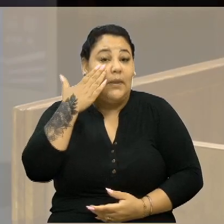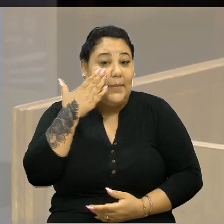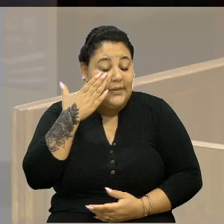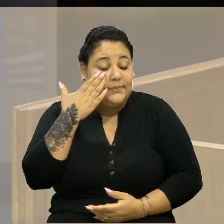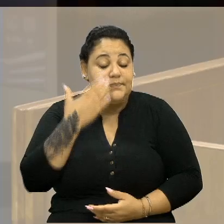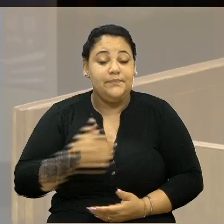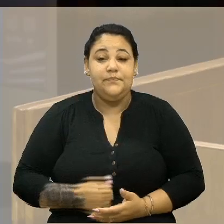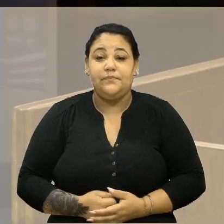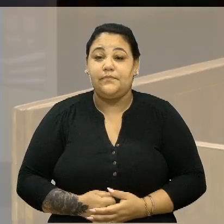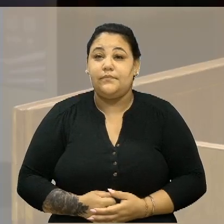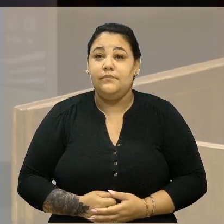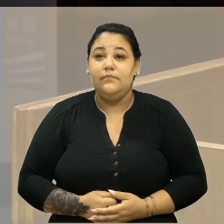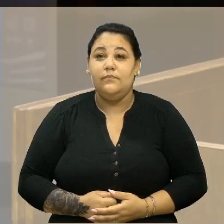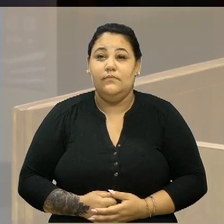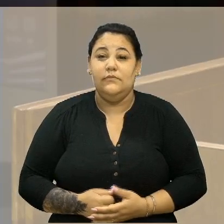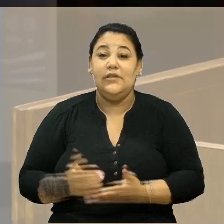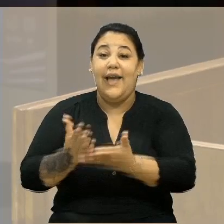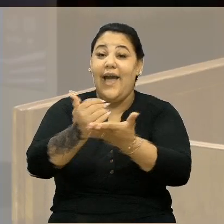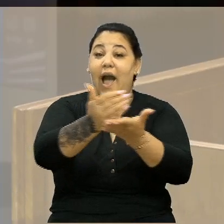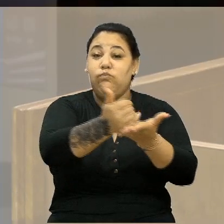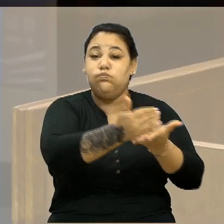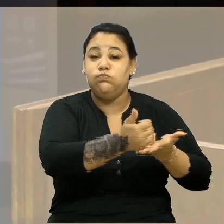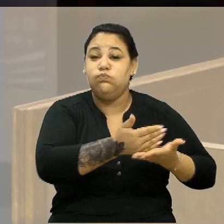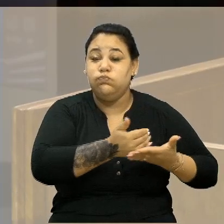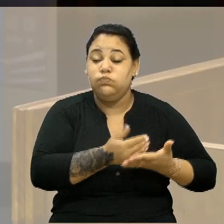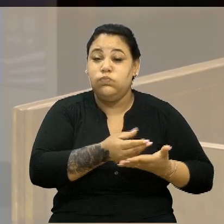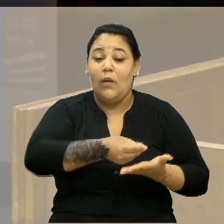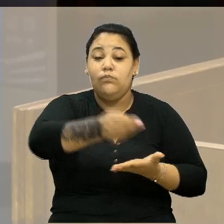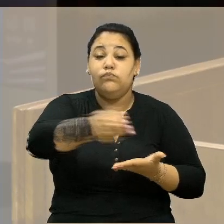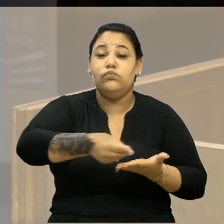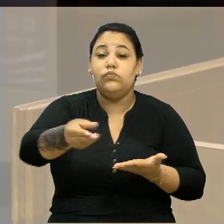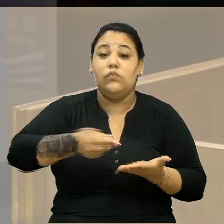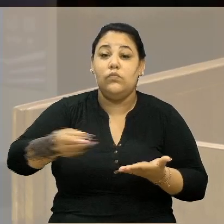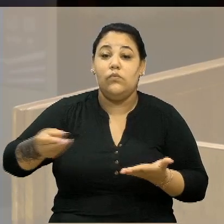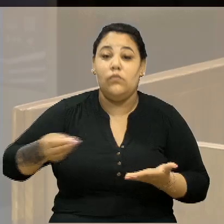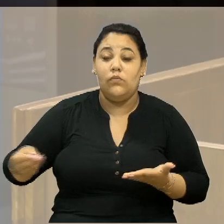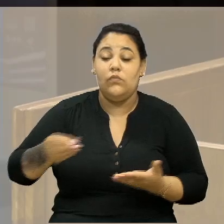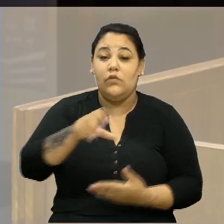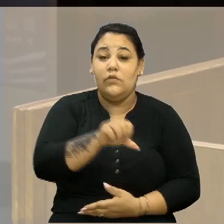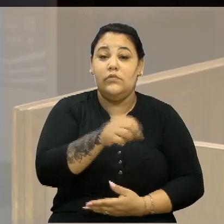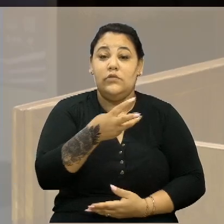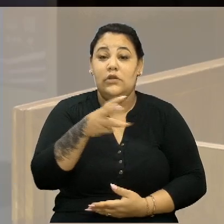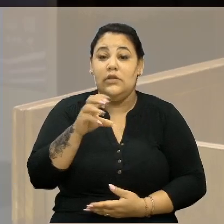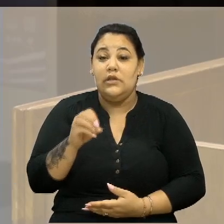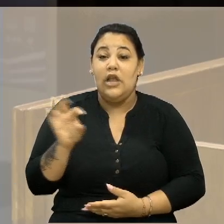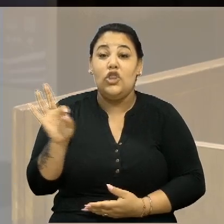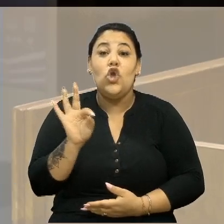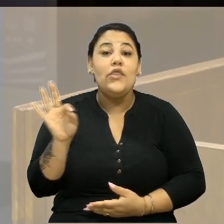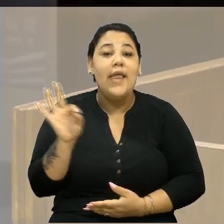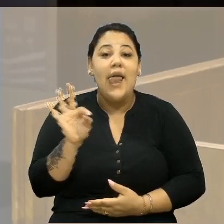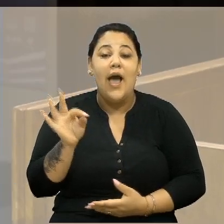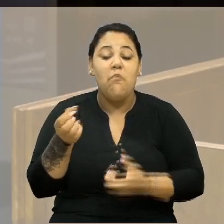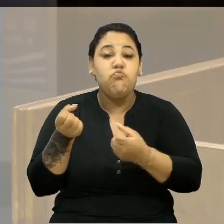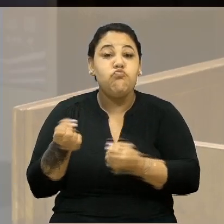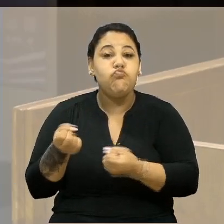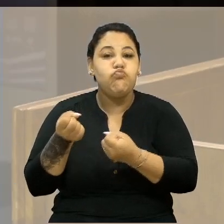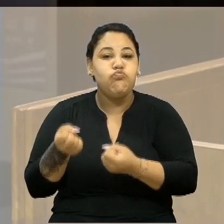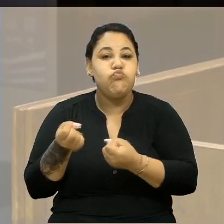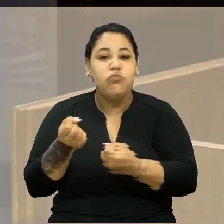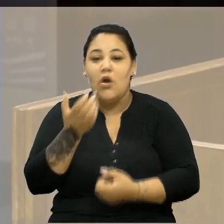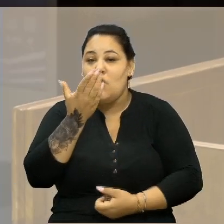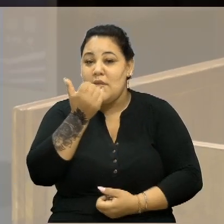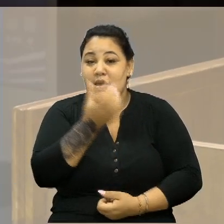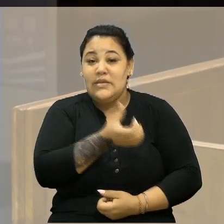dimensão, foram arrecadados e distribuídos 930 toneladas de alimentos e 6 milhões de peças